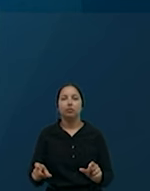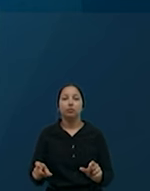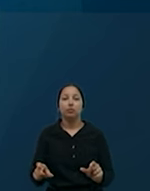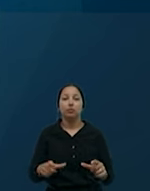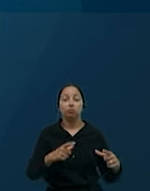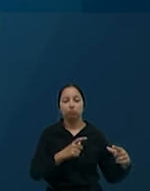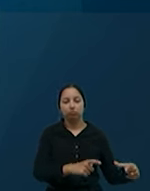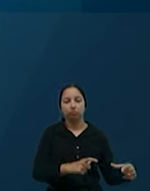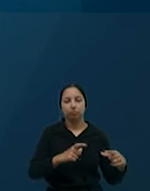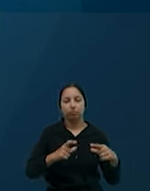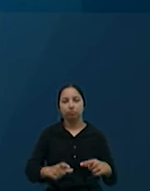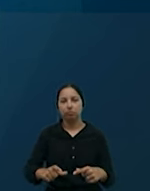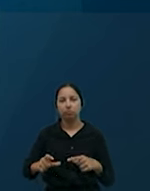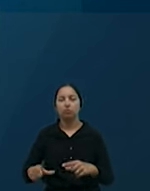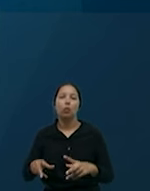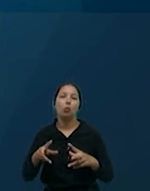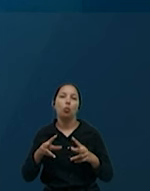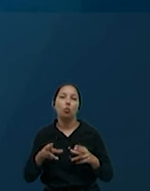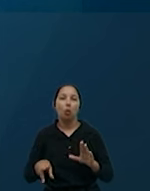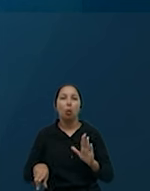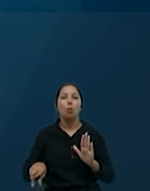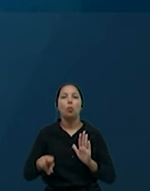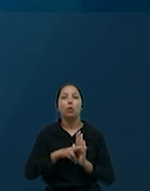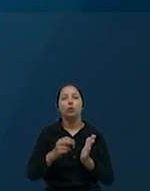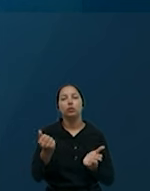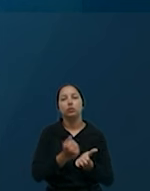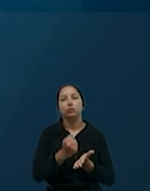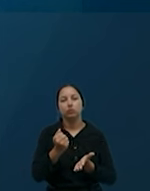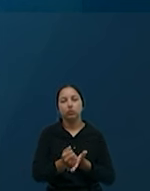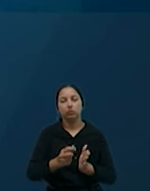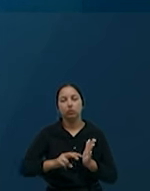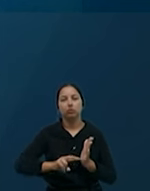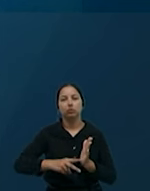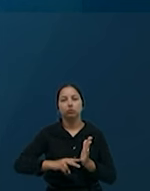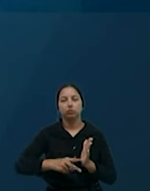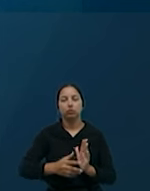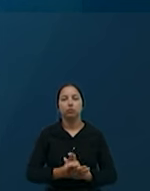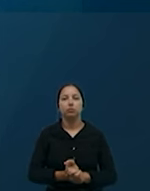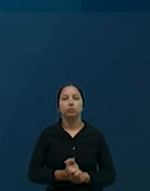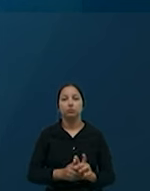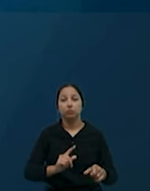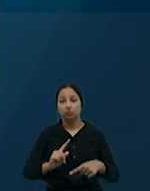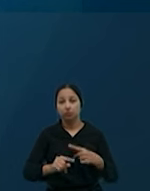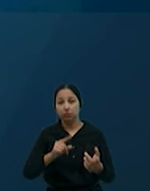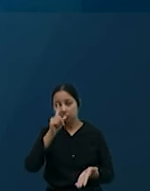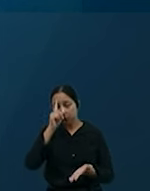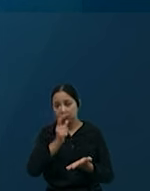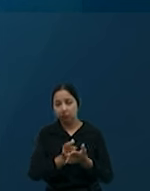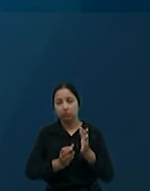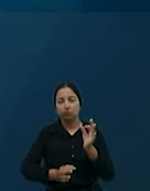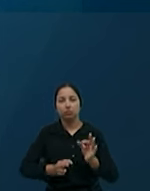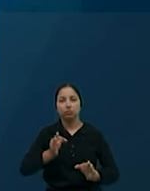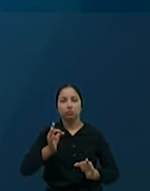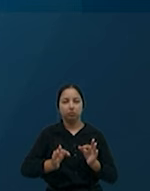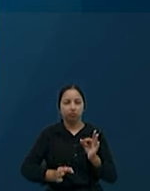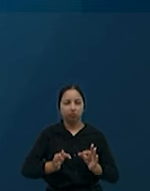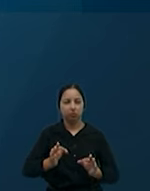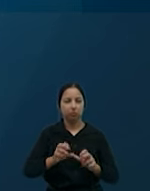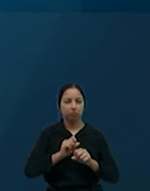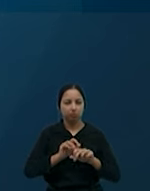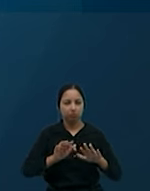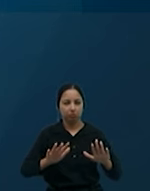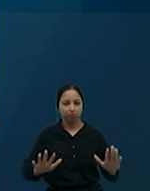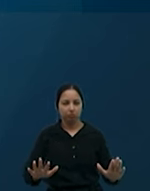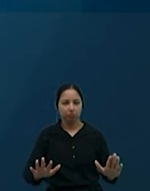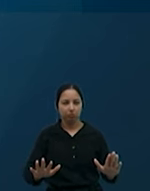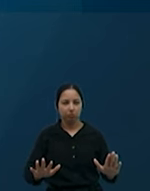sindical. Os efeitos de uma decisão judicial abrangida pela autoridade da coisa julgada e proferida no bojo